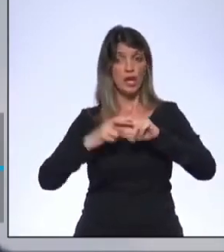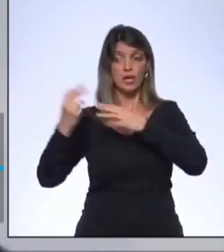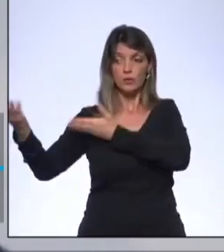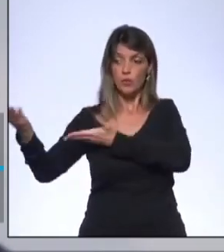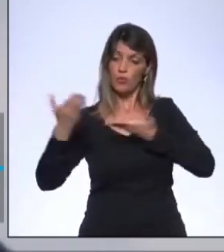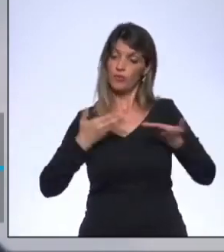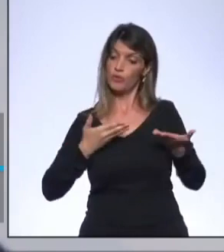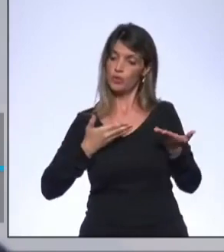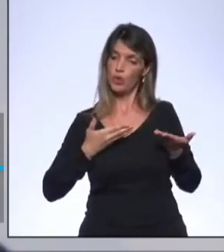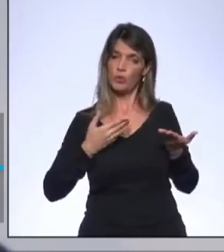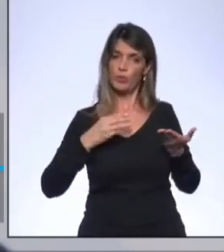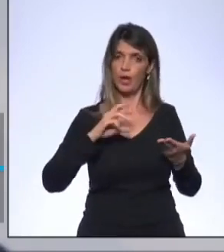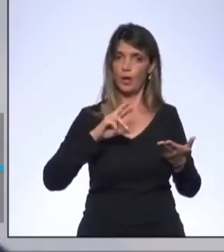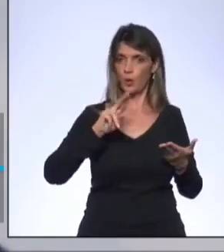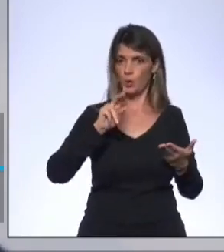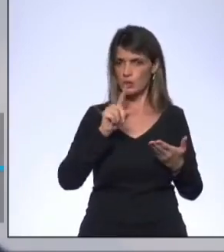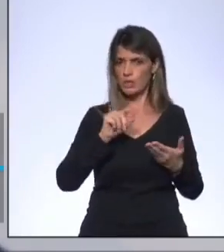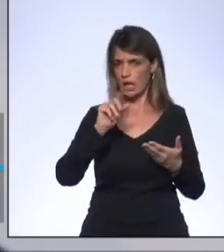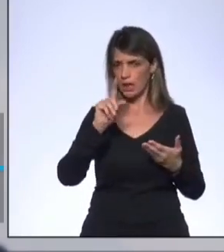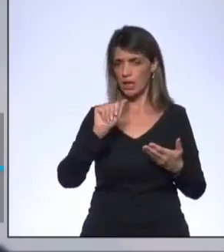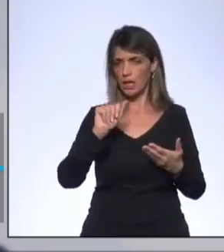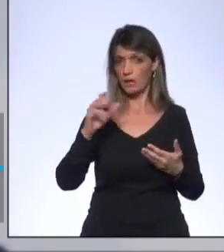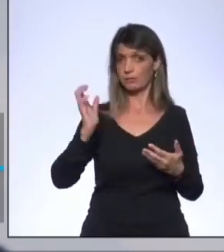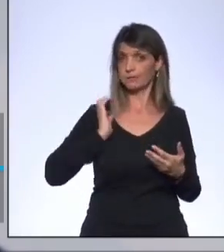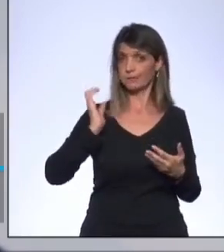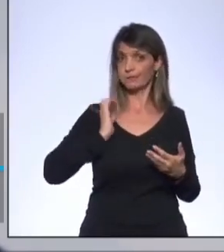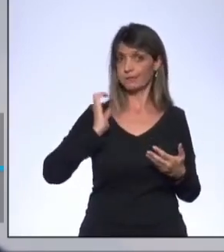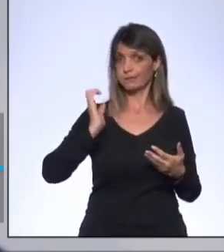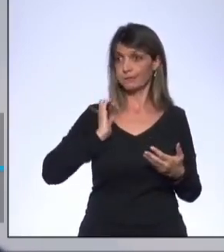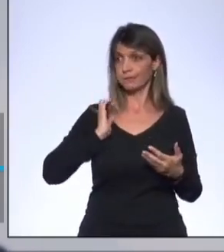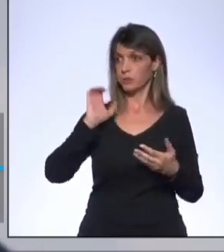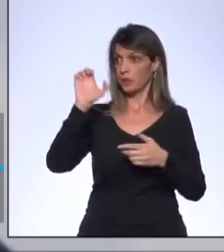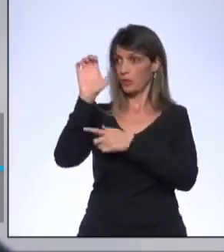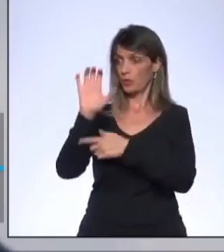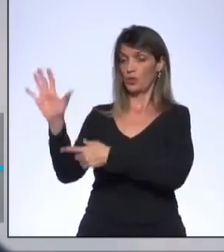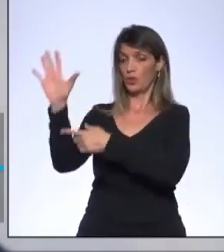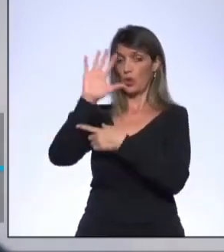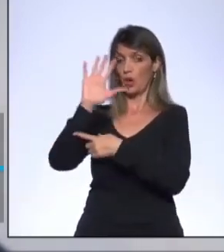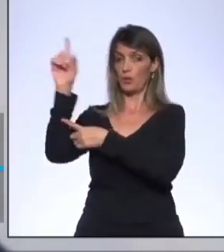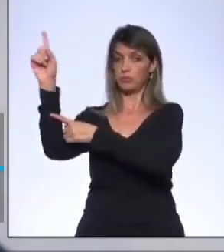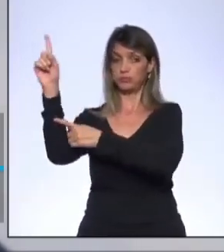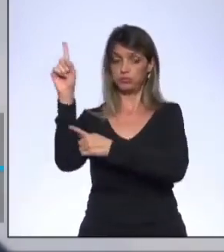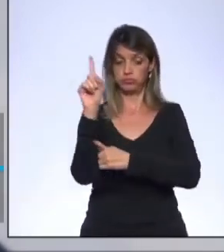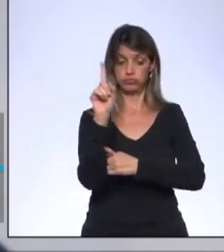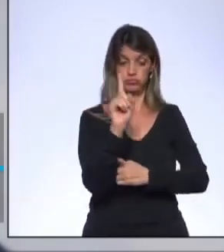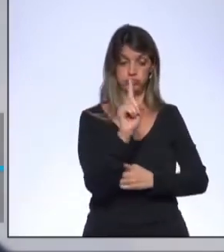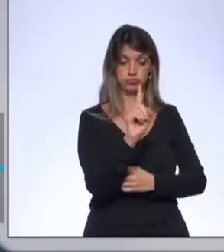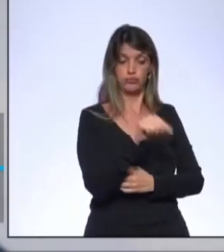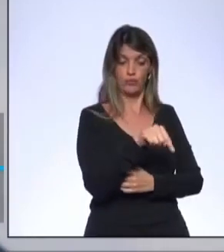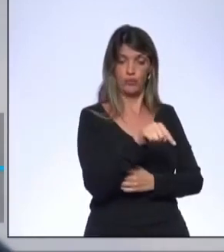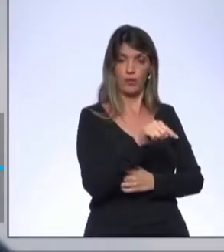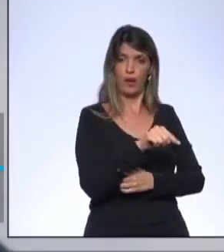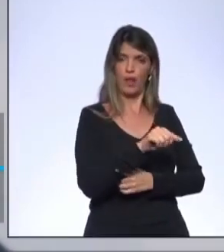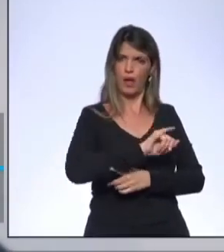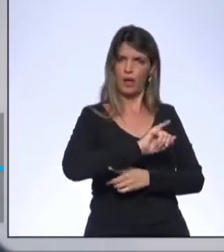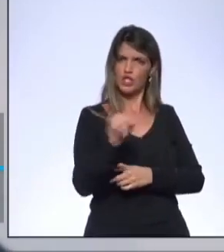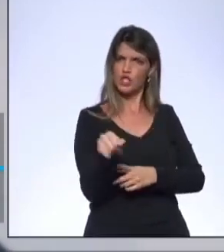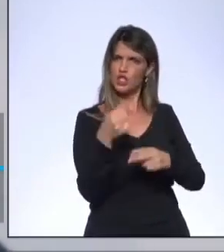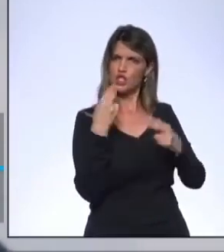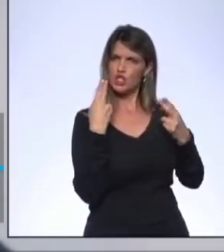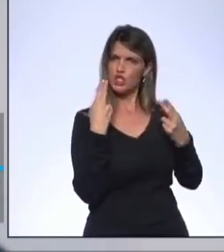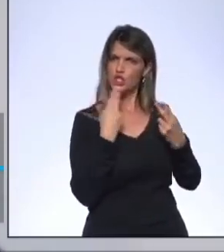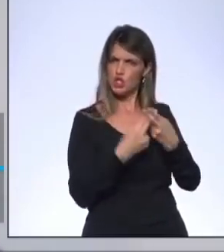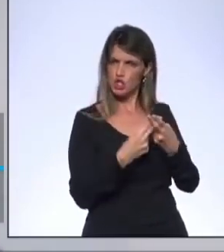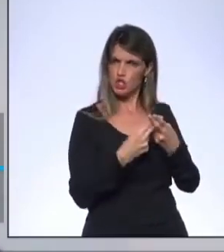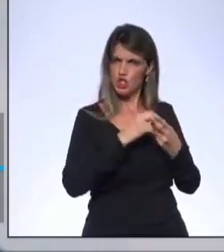tá? Então, a nobreza europeia, a nobreza guerreira, sai da Europa, vai lá para Jerusalém, tenta tomar